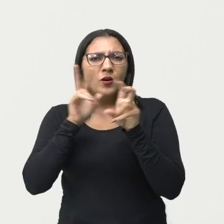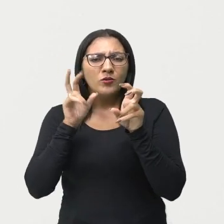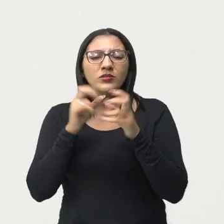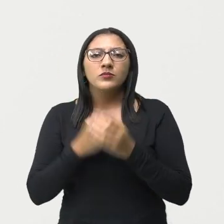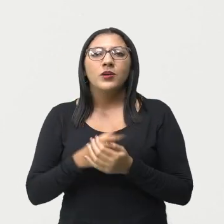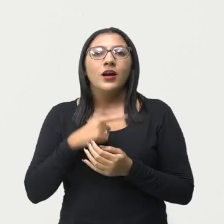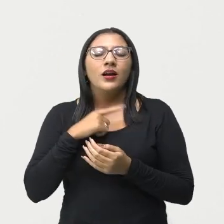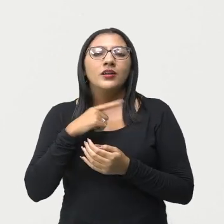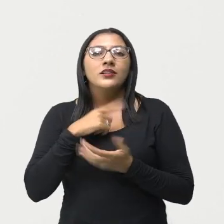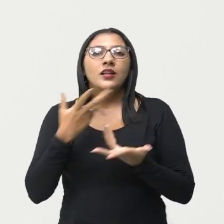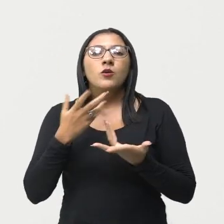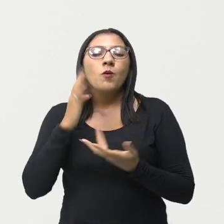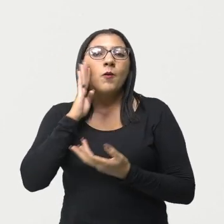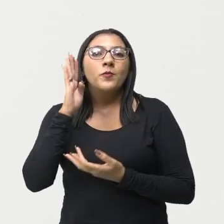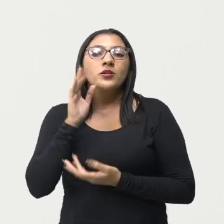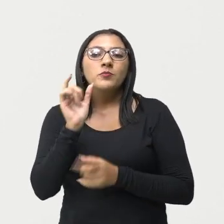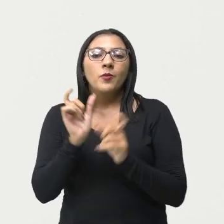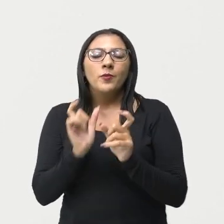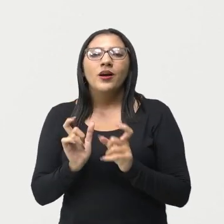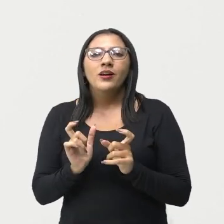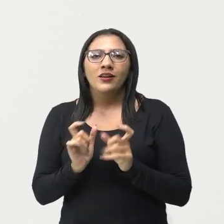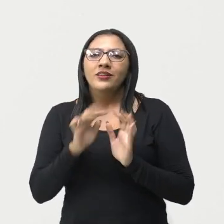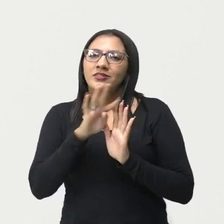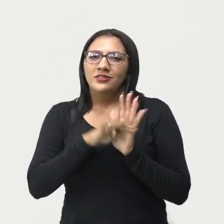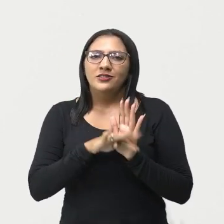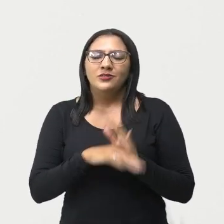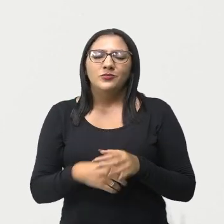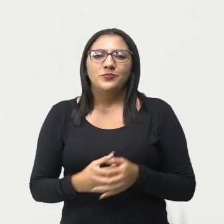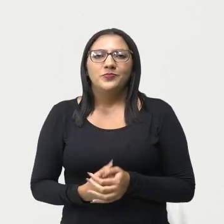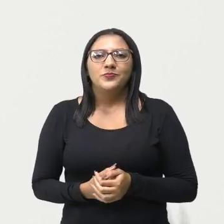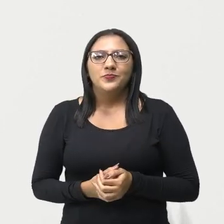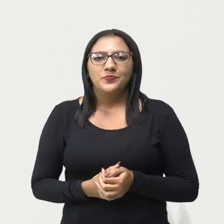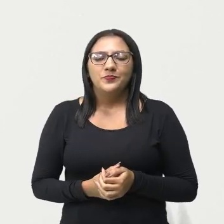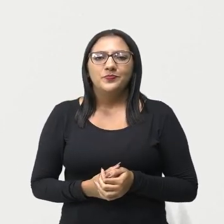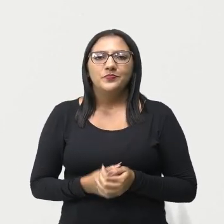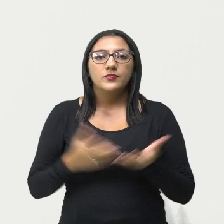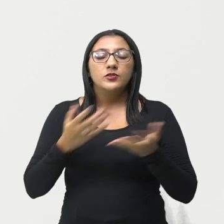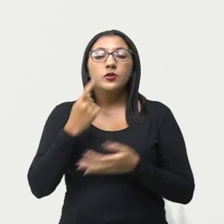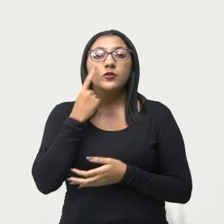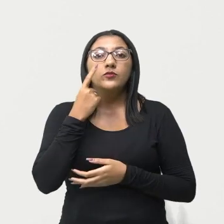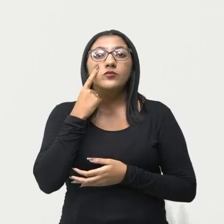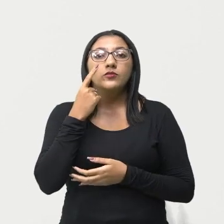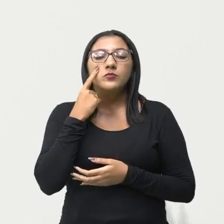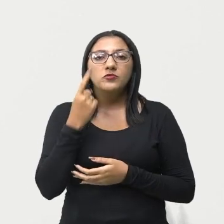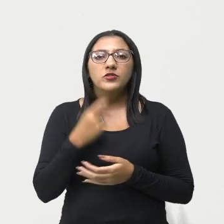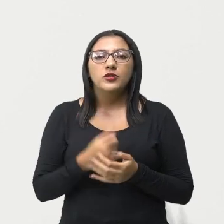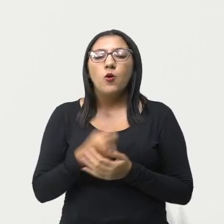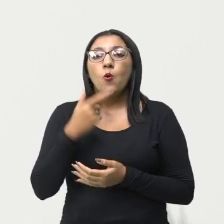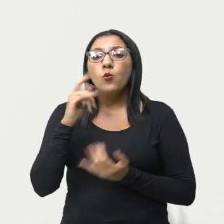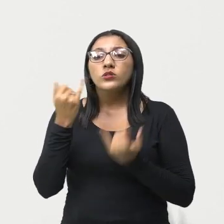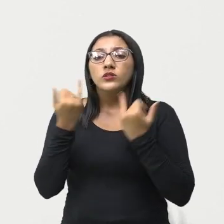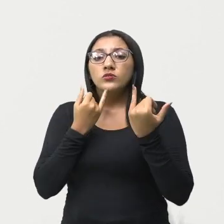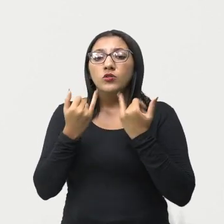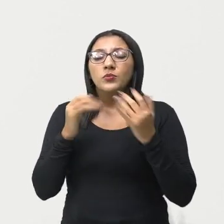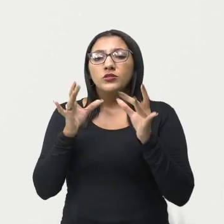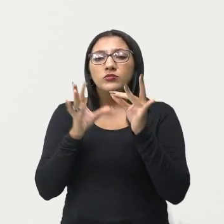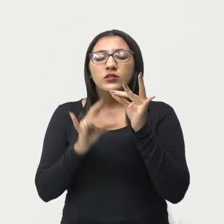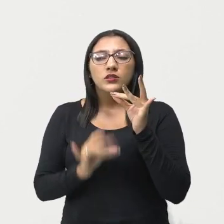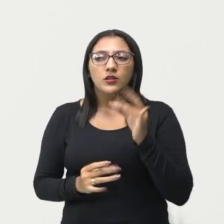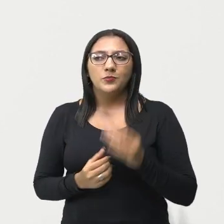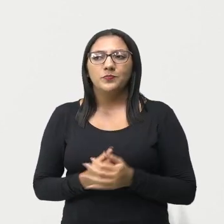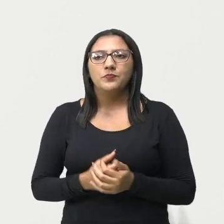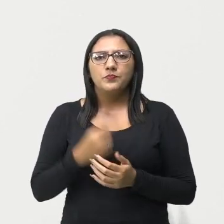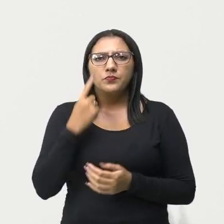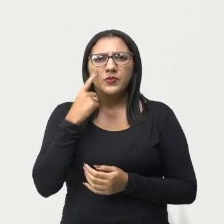que seria abordado nesta notícia, nesse texto, ok? Vamos observar as informações secundárias. Observe que em cada